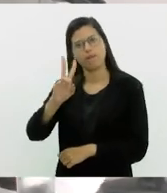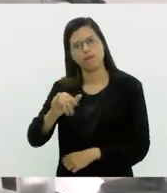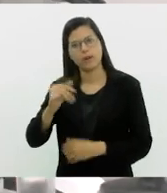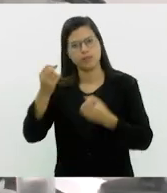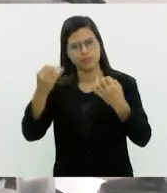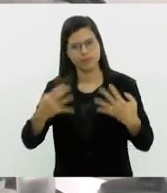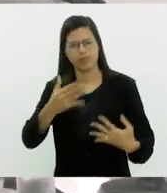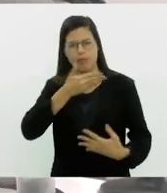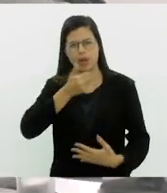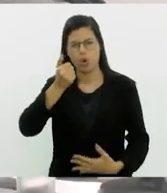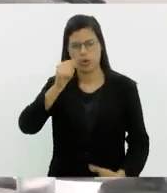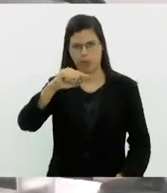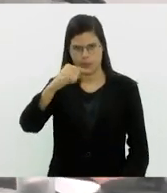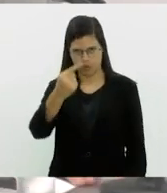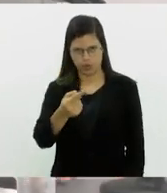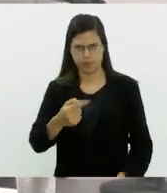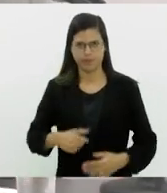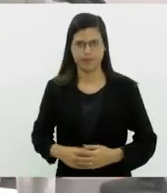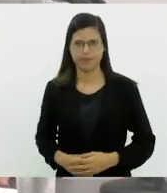logo a seguir. Então,